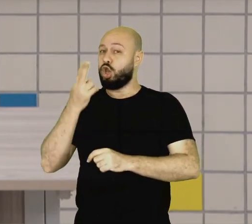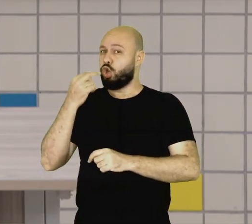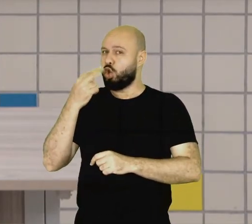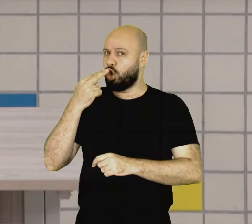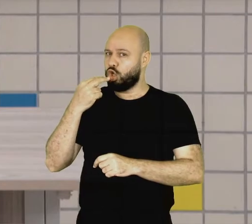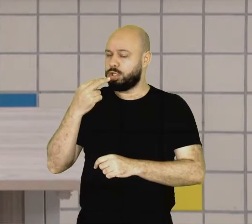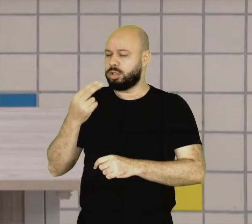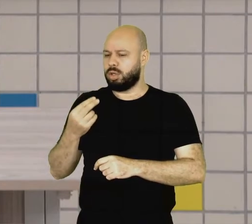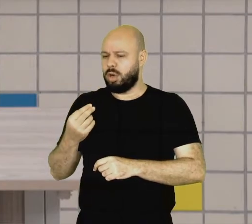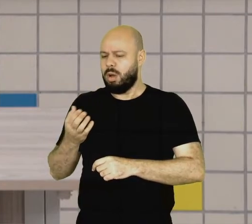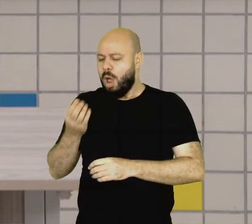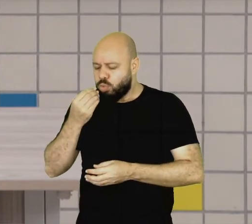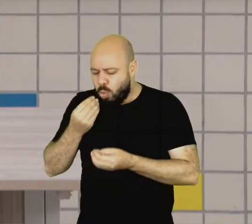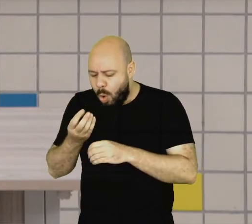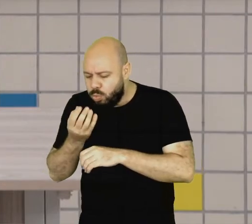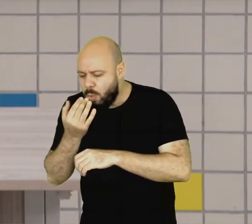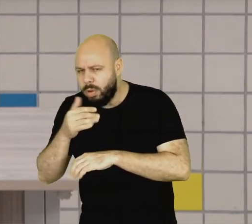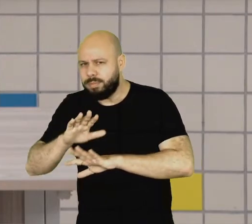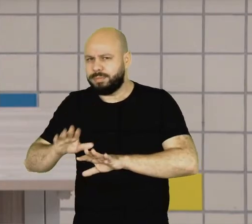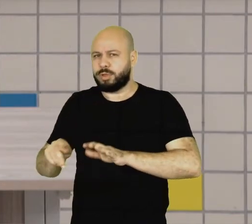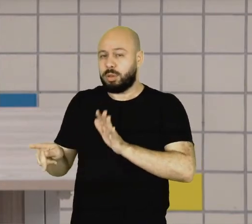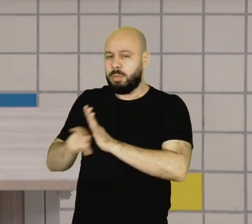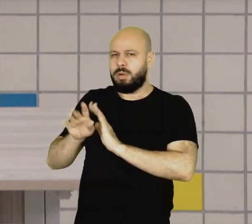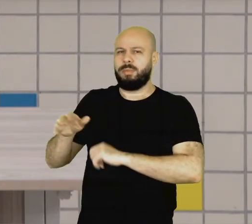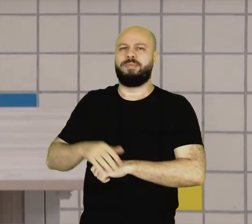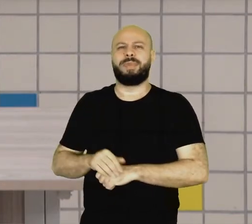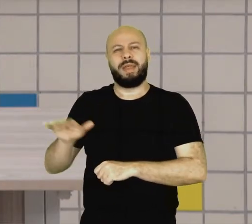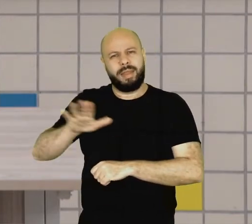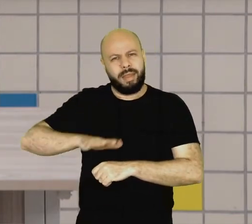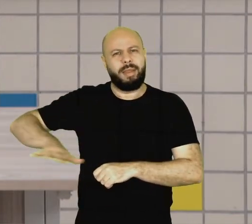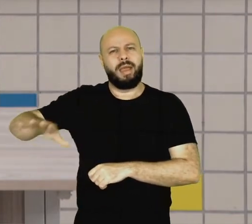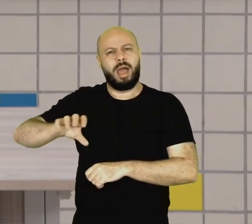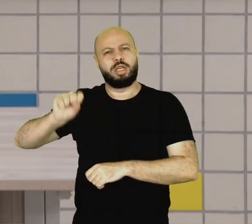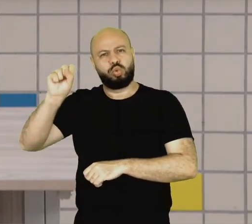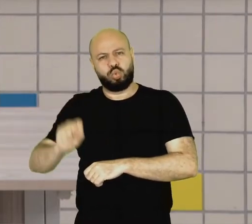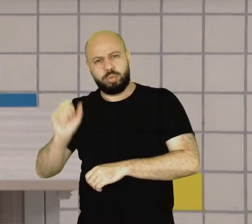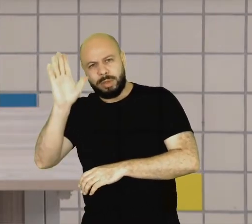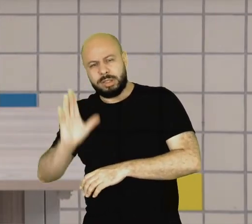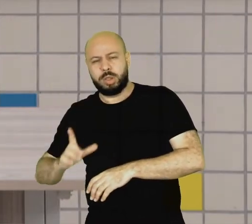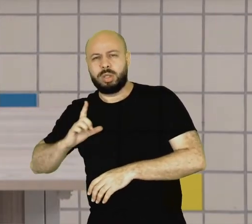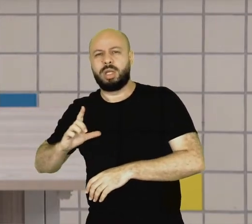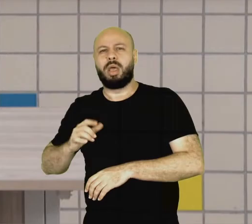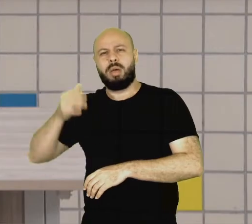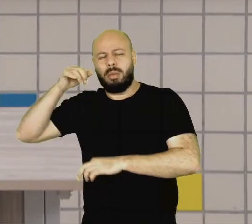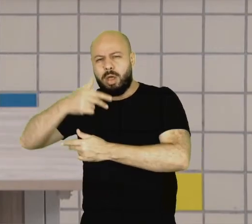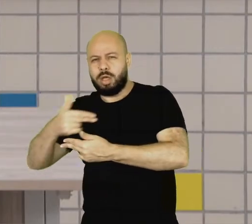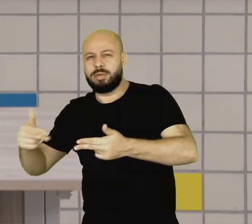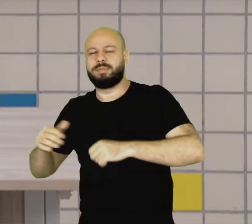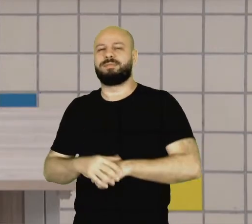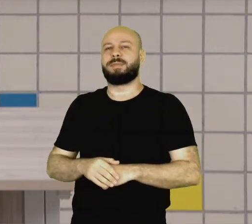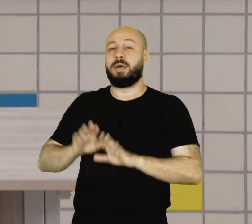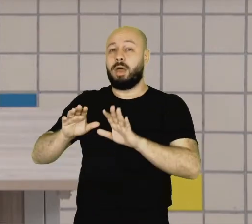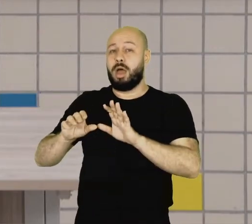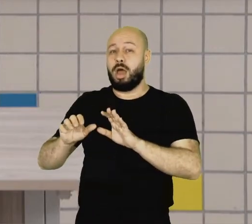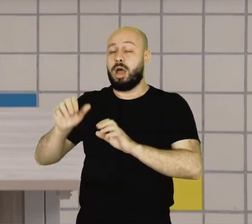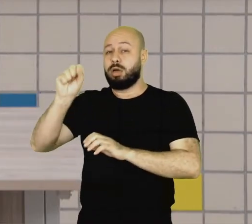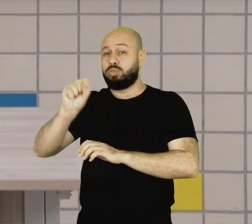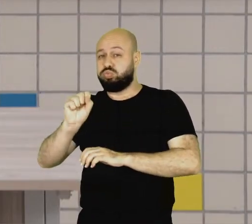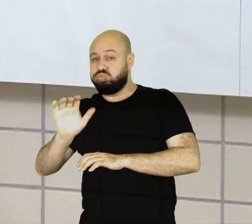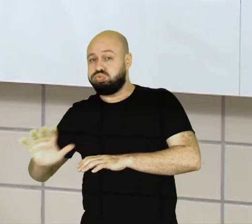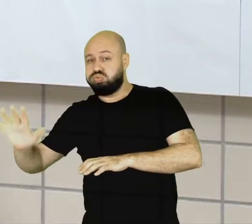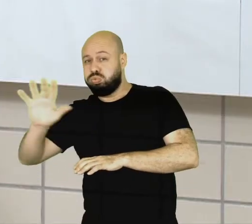Então, no sul do país, eu tenho a criação de animais. Na região sudeste, eu tenho principalmente